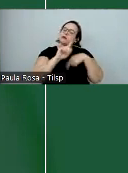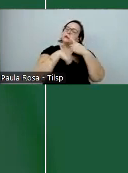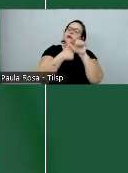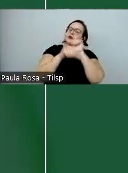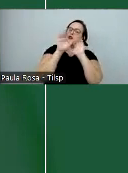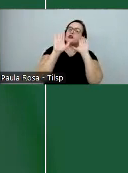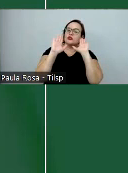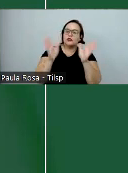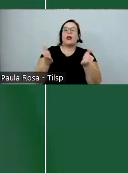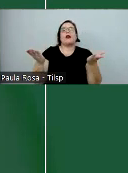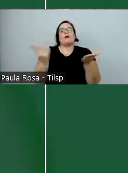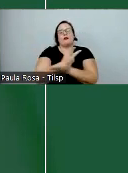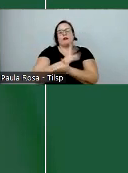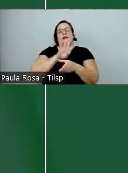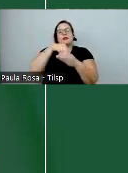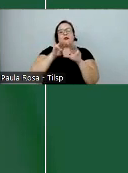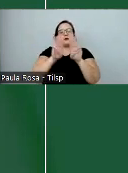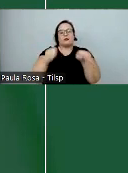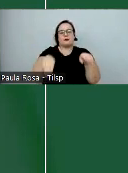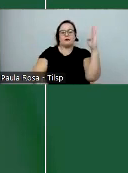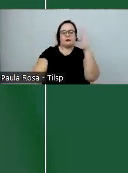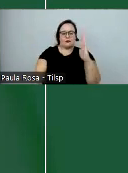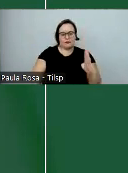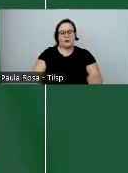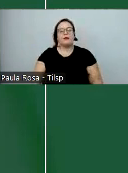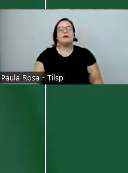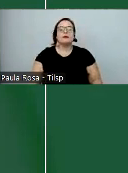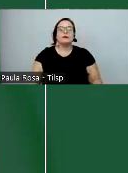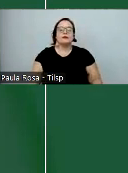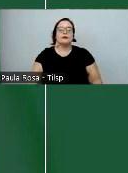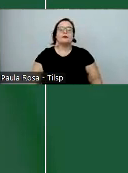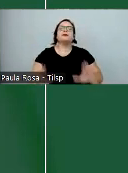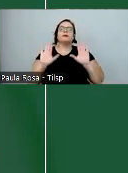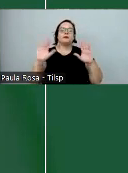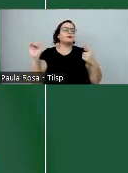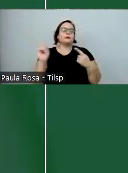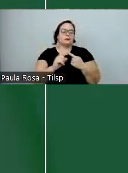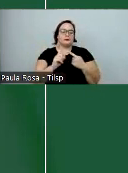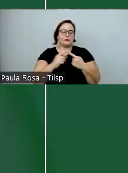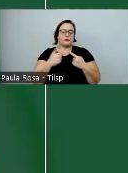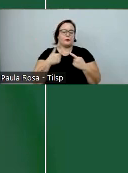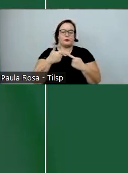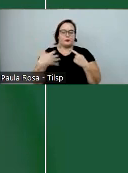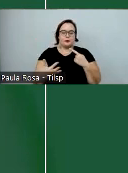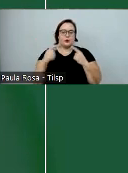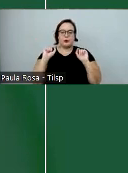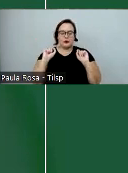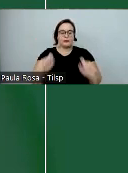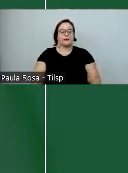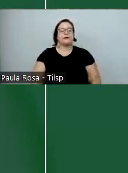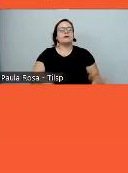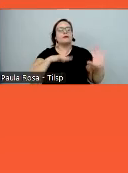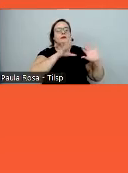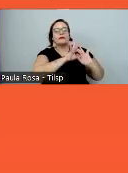então eu começo chamando a atenção para isso mas eu vou falar primeiro né trazendo um pouco desse contexto para